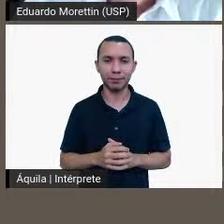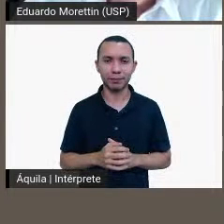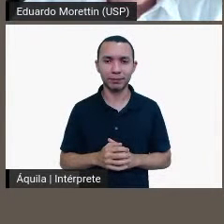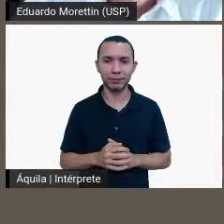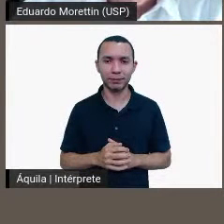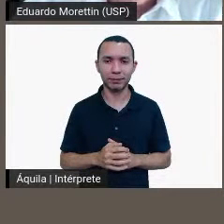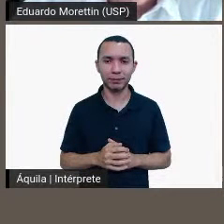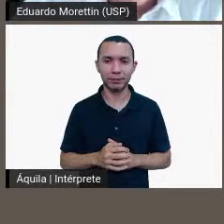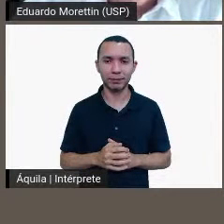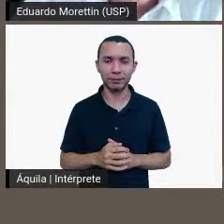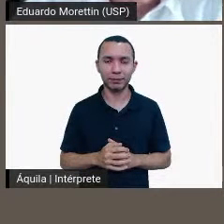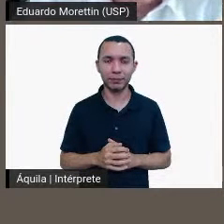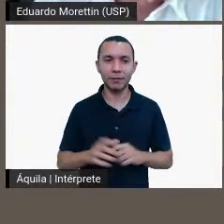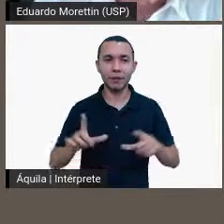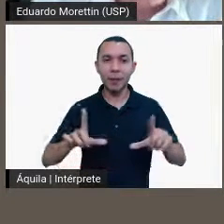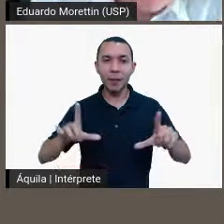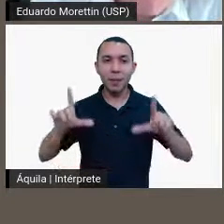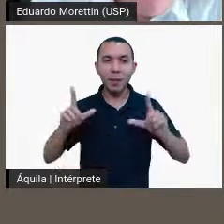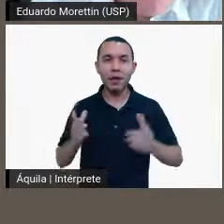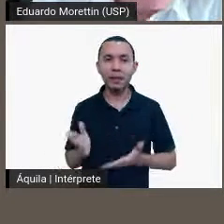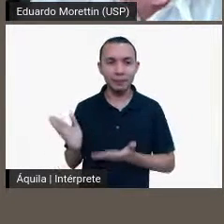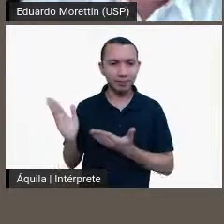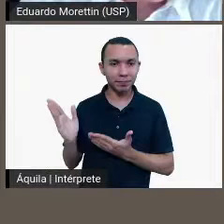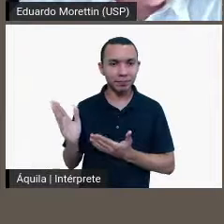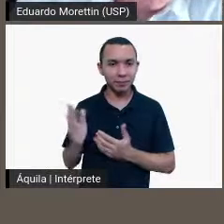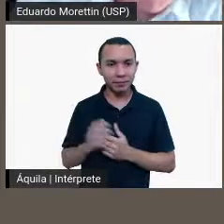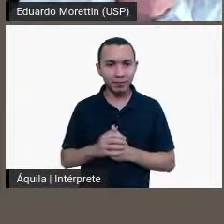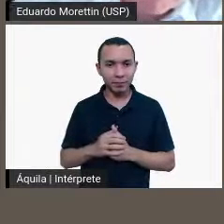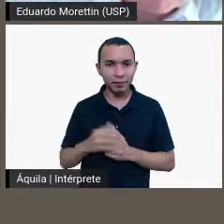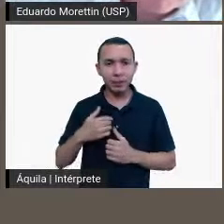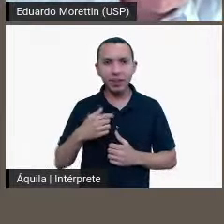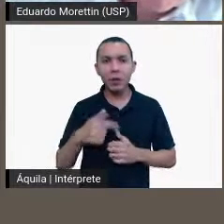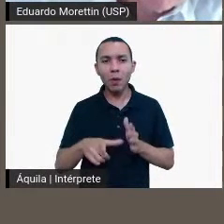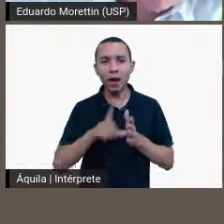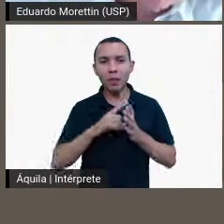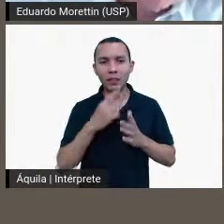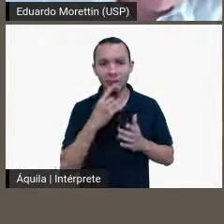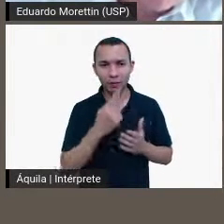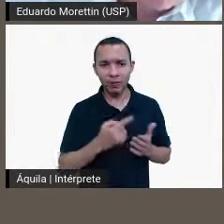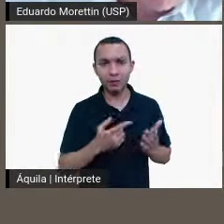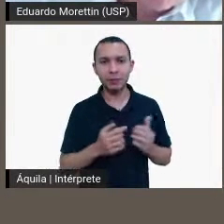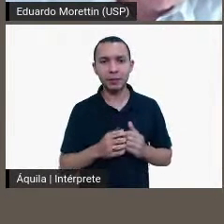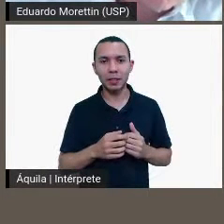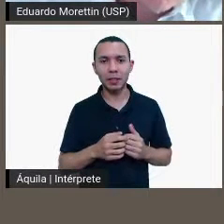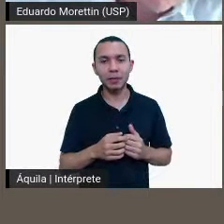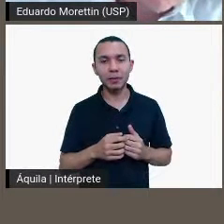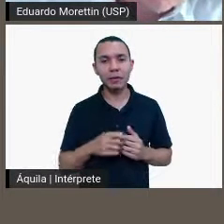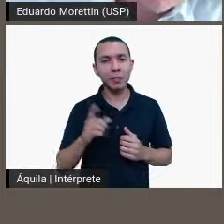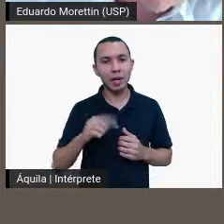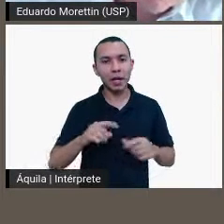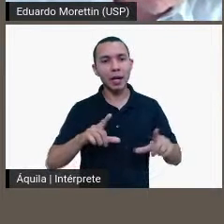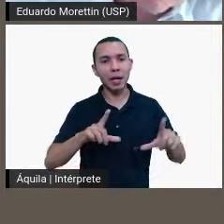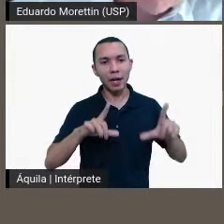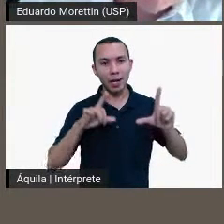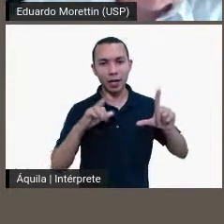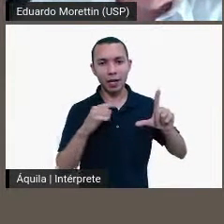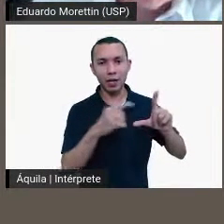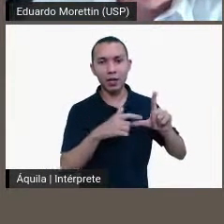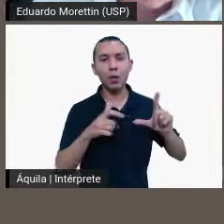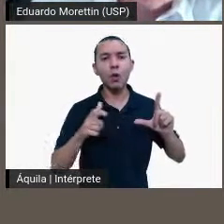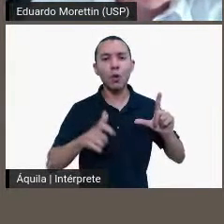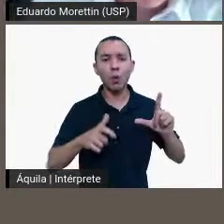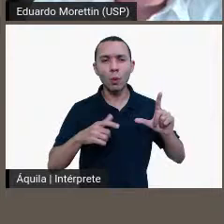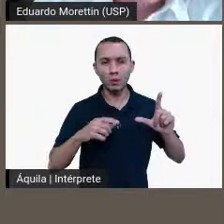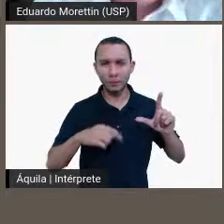Então, essa imagem, enfim, como eu estava dizendo, é uma imagem onde nós